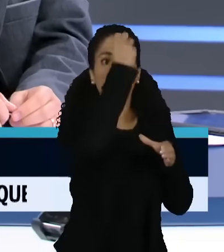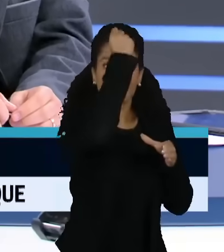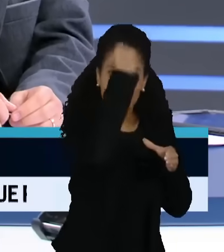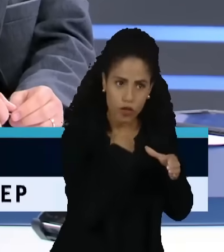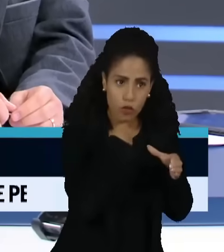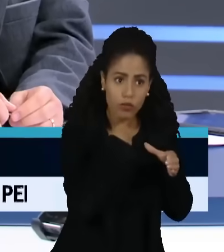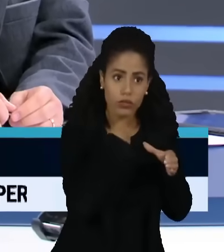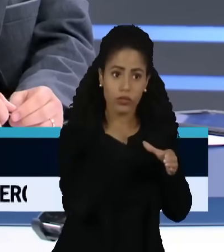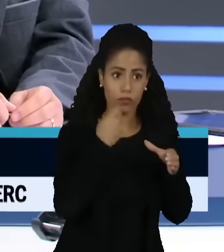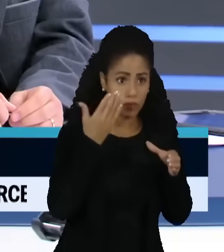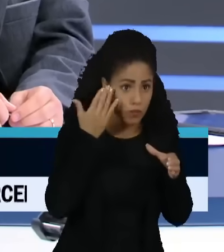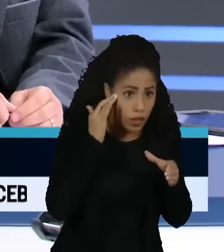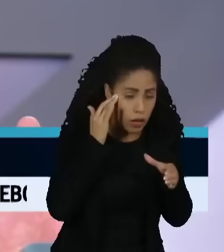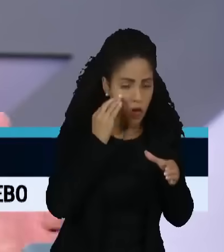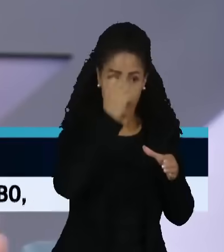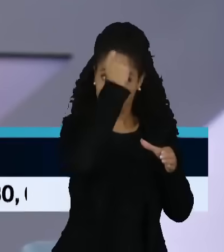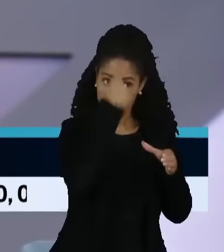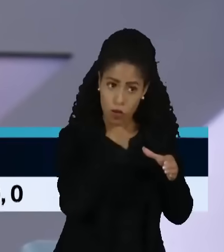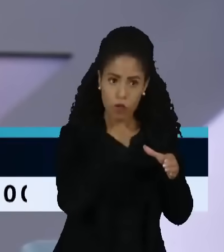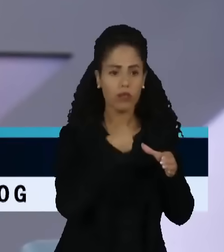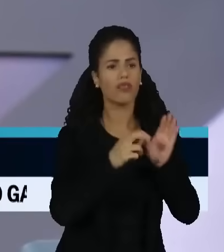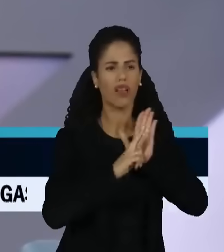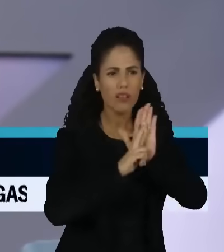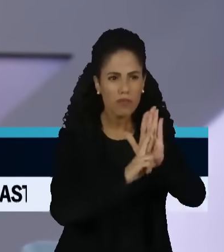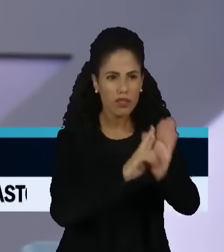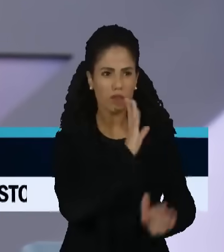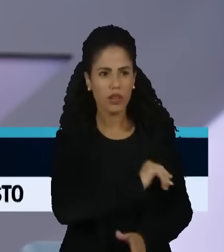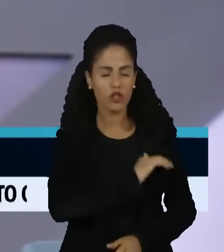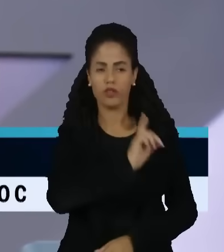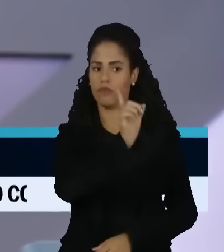que não representa o povo palestino.